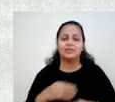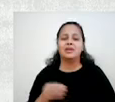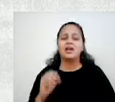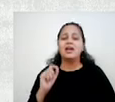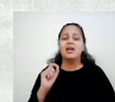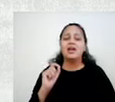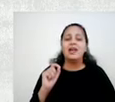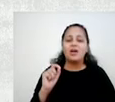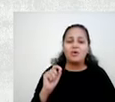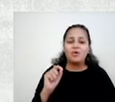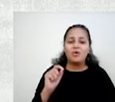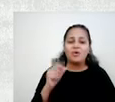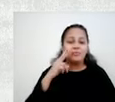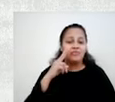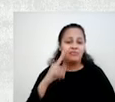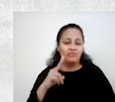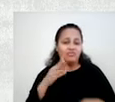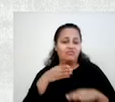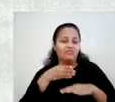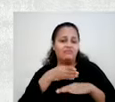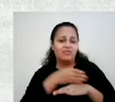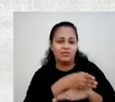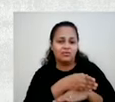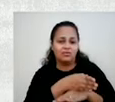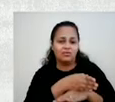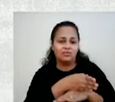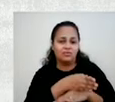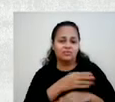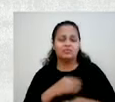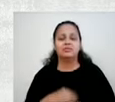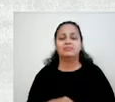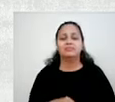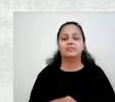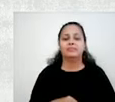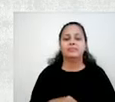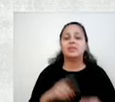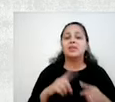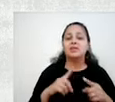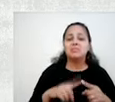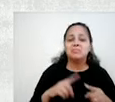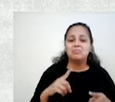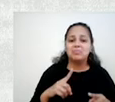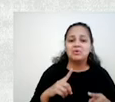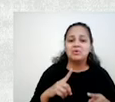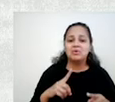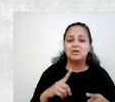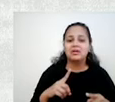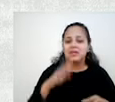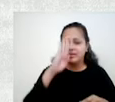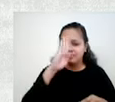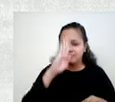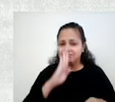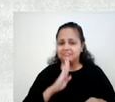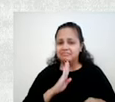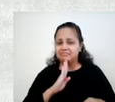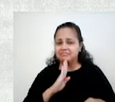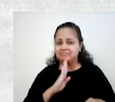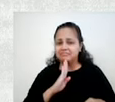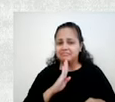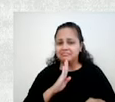forma que eles viam isso, que eles estavam sendo invadidos. E por que francas, né? Porque a maioria dos